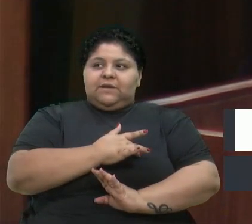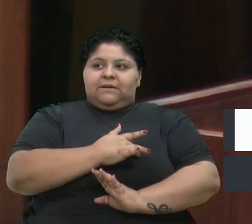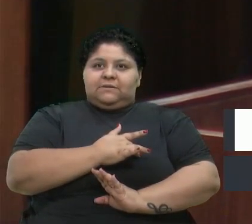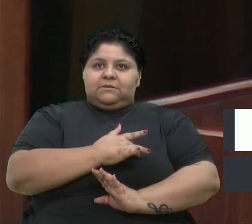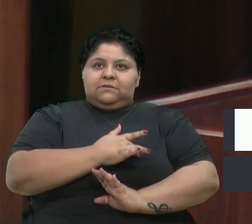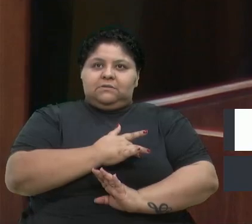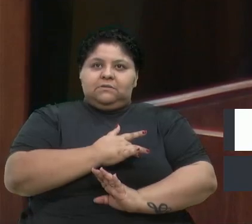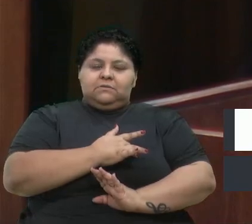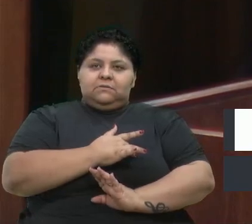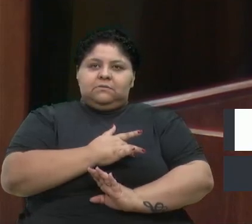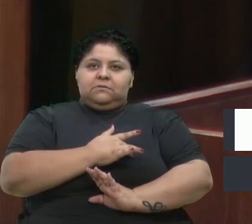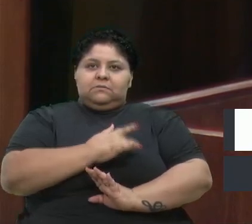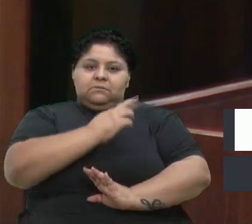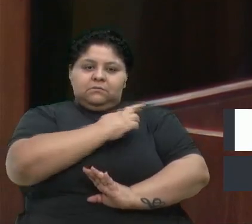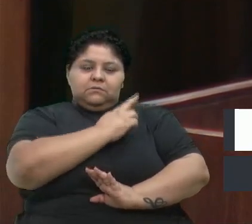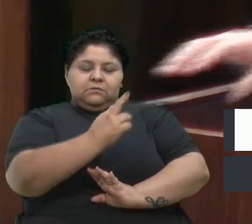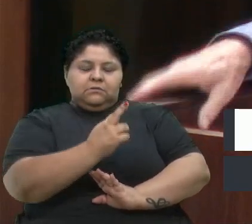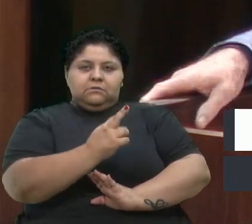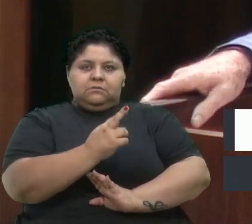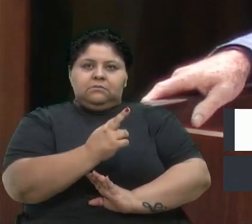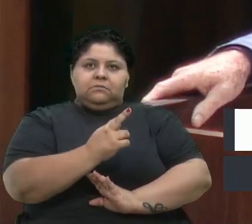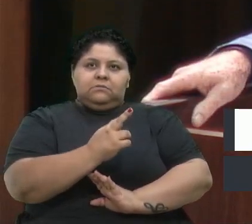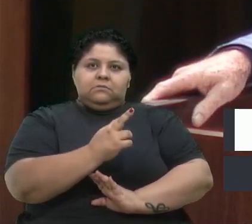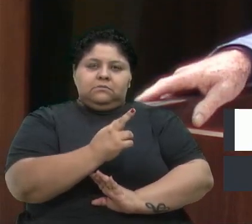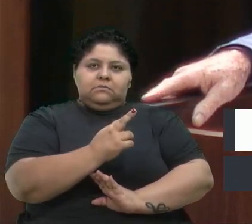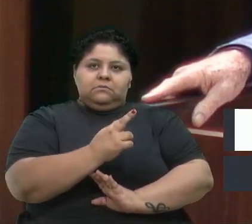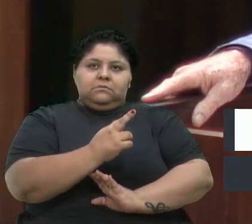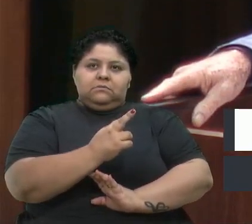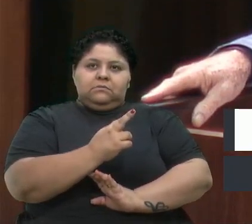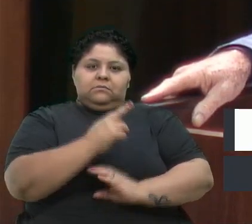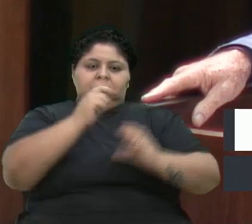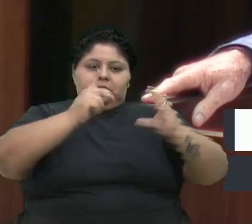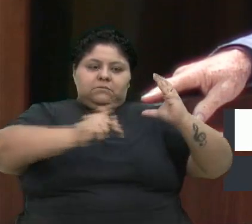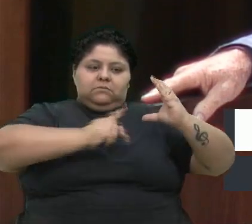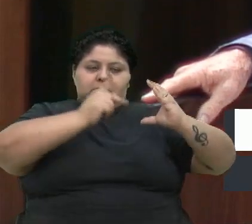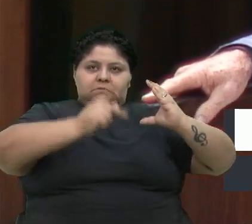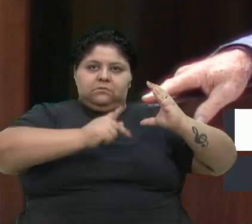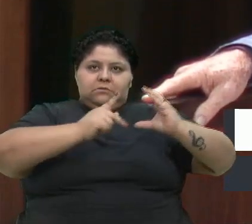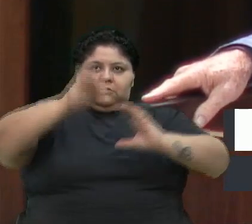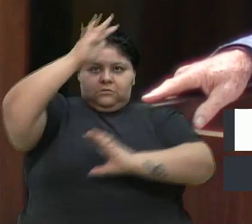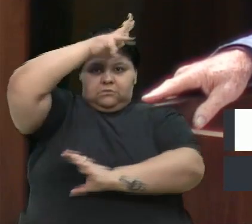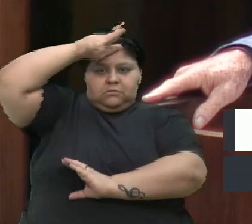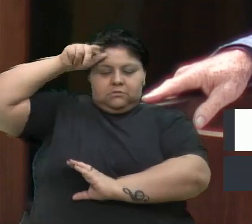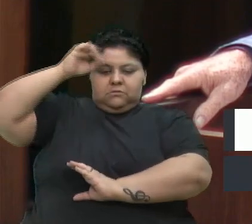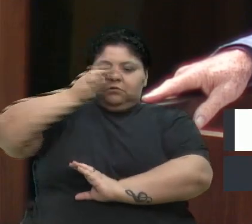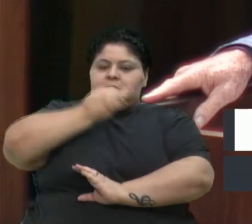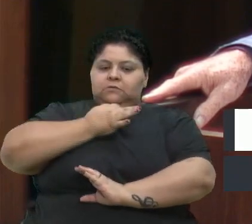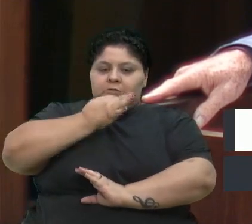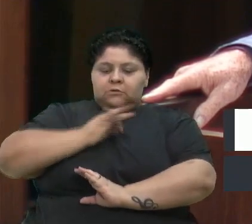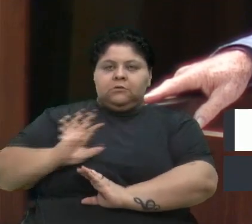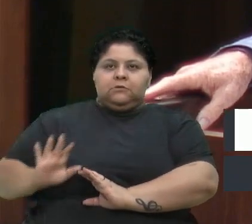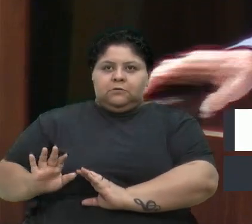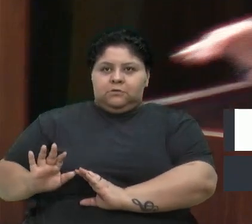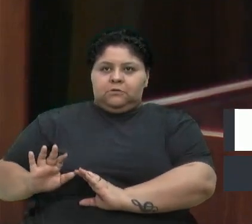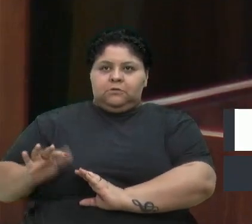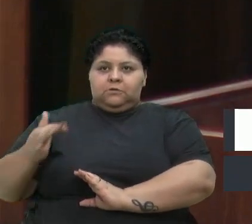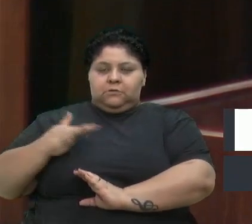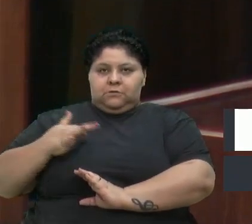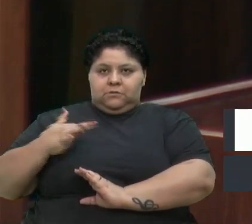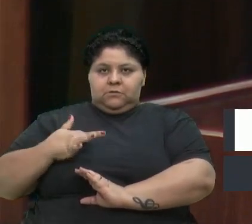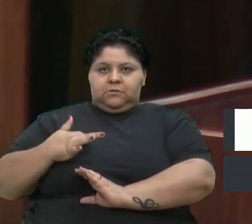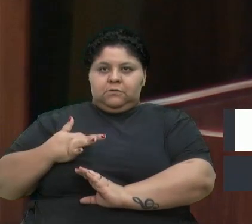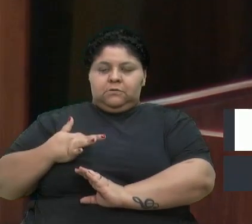como representando a Câmara Municipal de Caxias do Sul. Eu